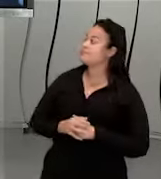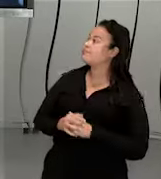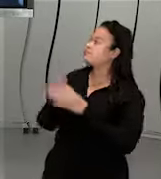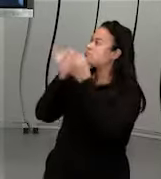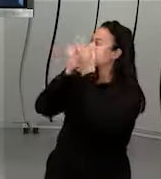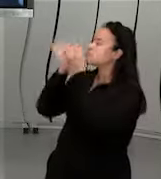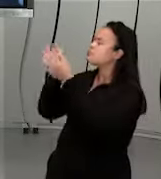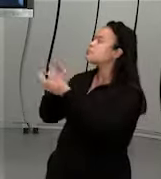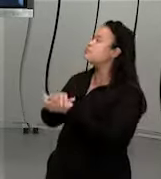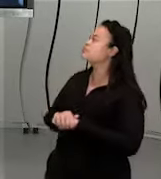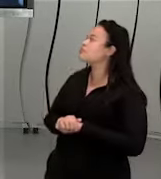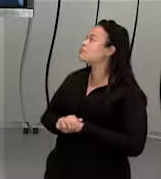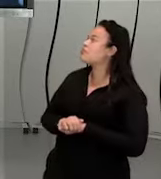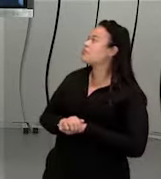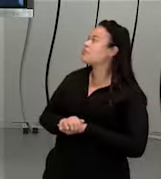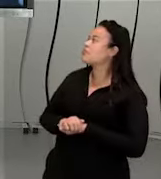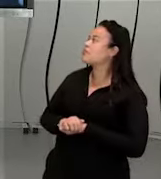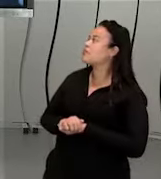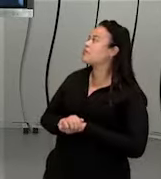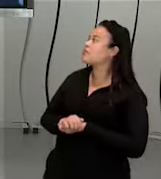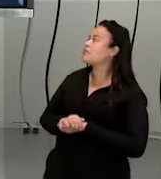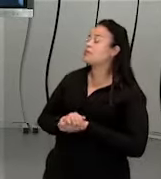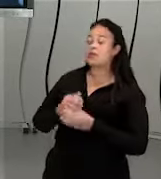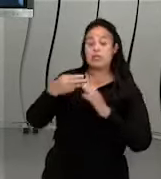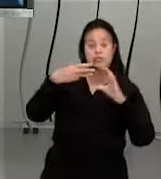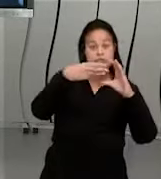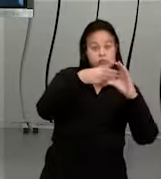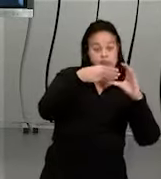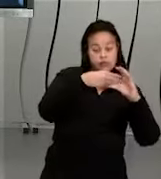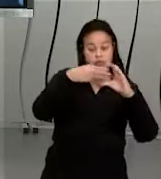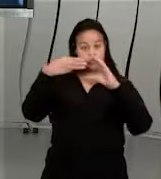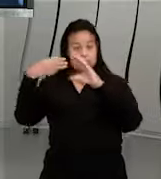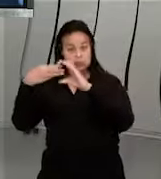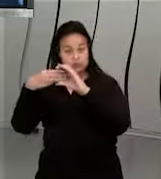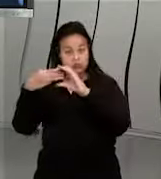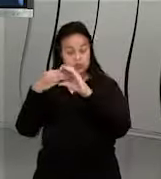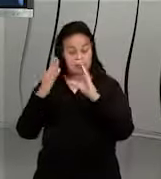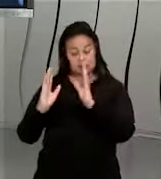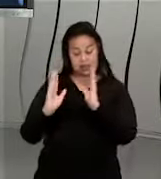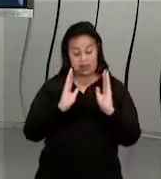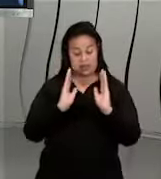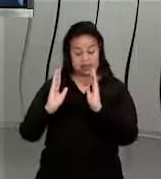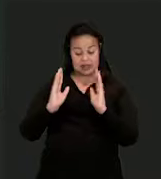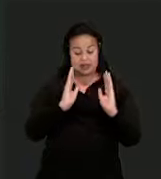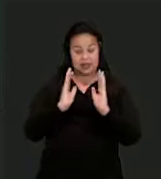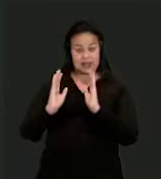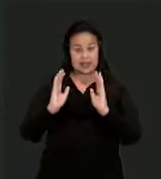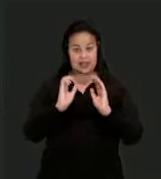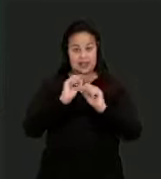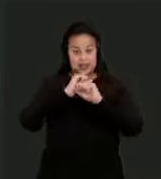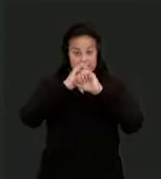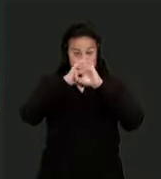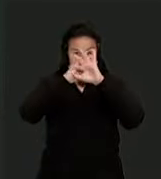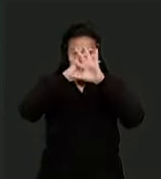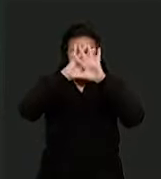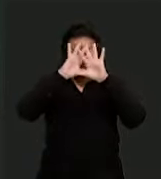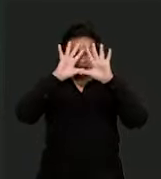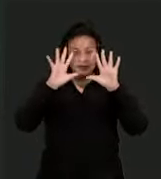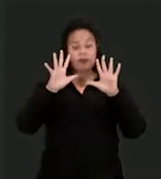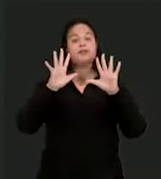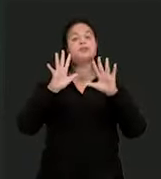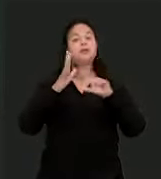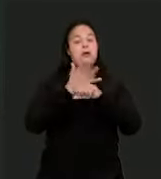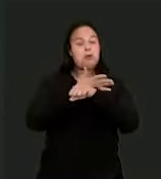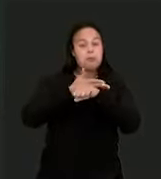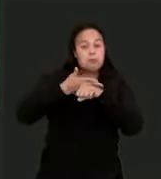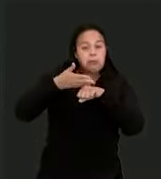observar. E entre uma célula e outra, eu tenho aqui espaços mais claros, espaços brancos. Esse